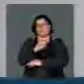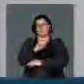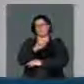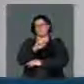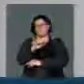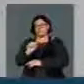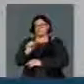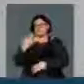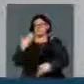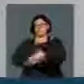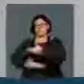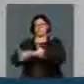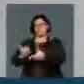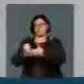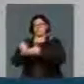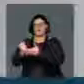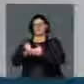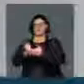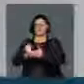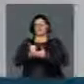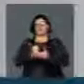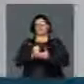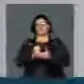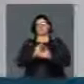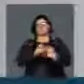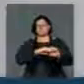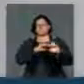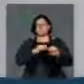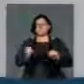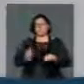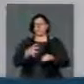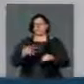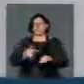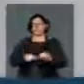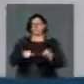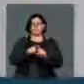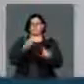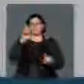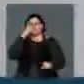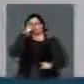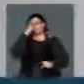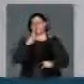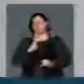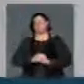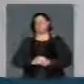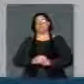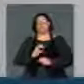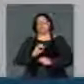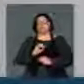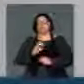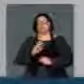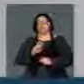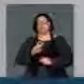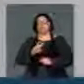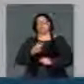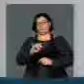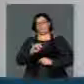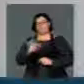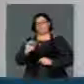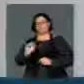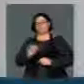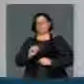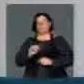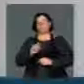A Contravipa, na categoria Inovação em Educação e Cultura. Cultura, Gestão e Tecnologia. A